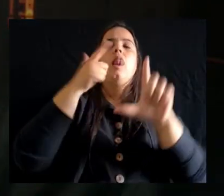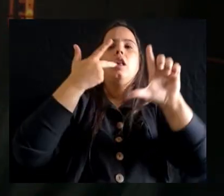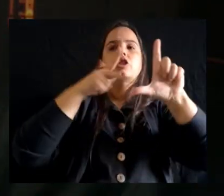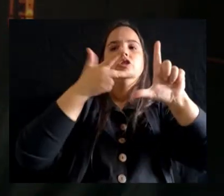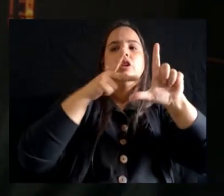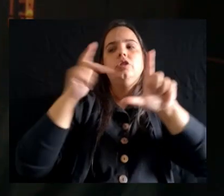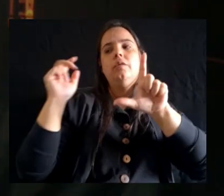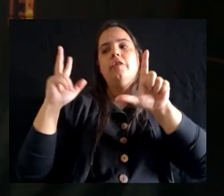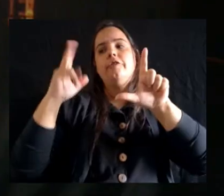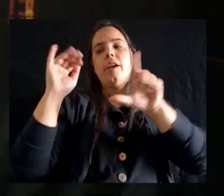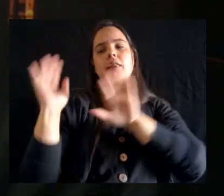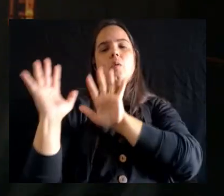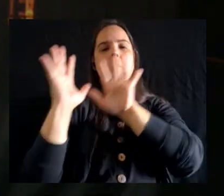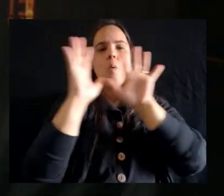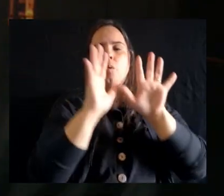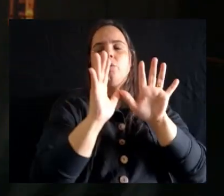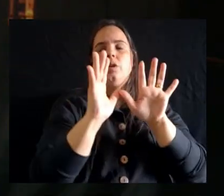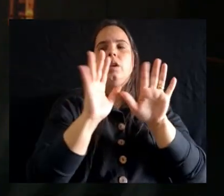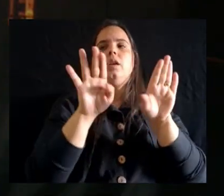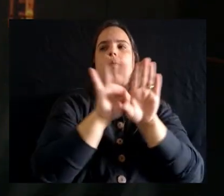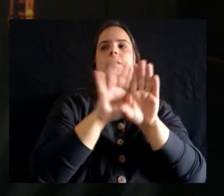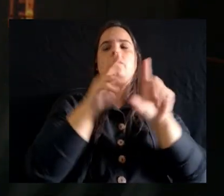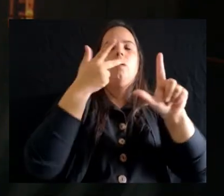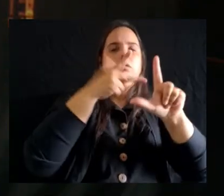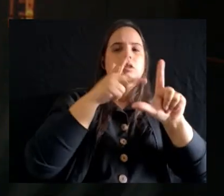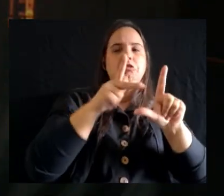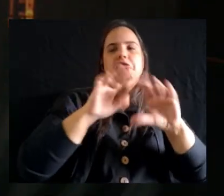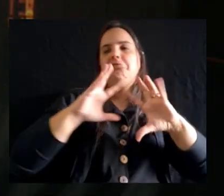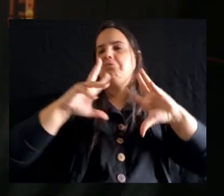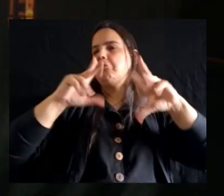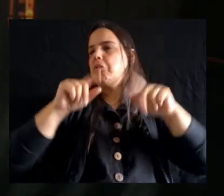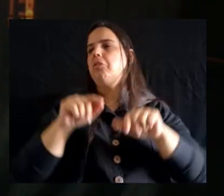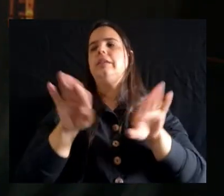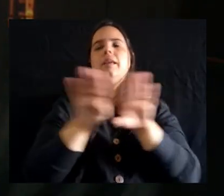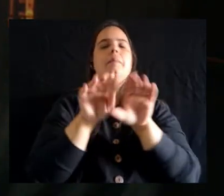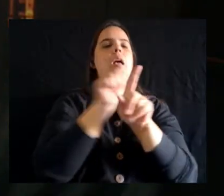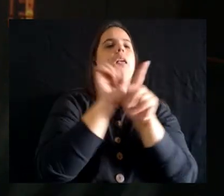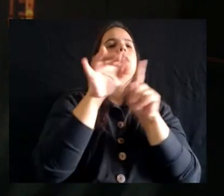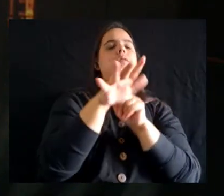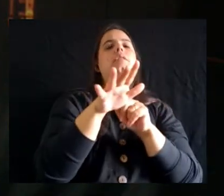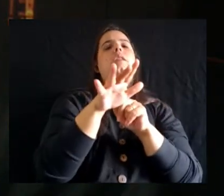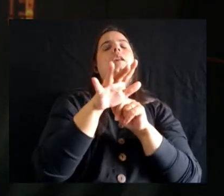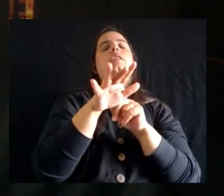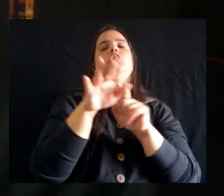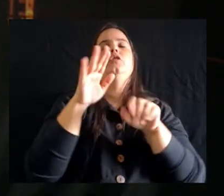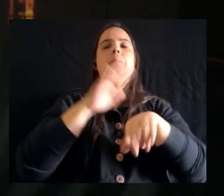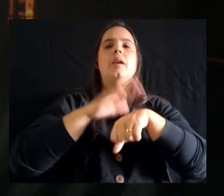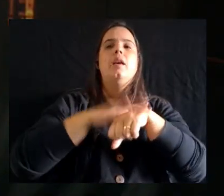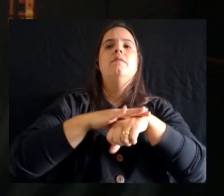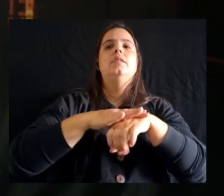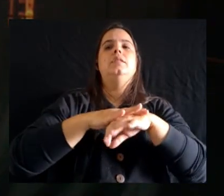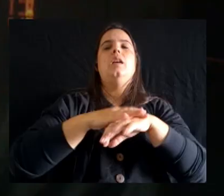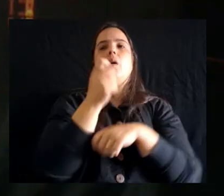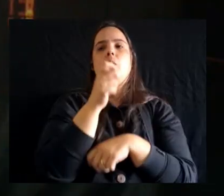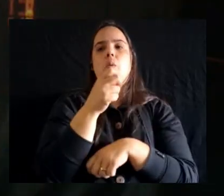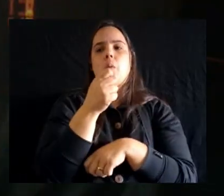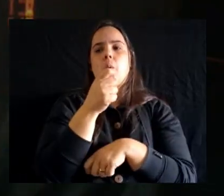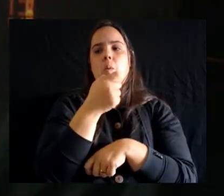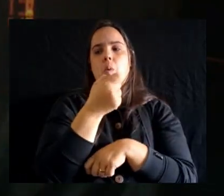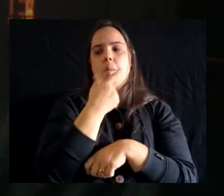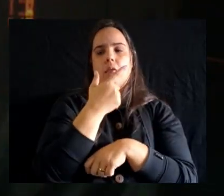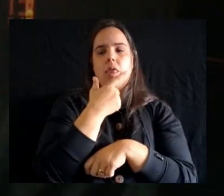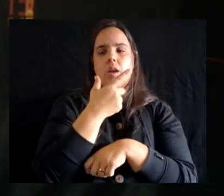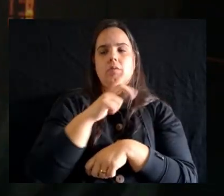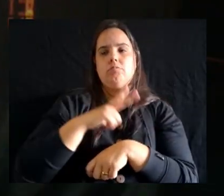junção legislativo, executivo e a sociedade civil para definir o que vai ser melhor para a cidade em termos